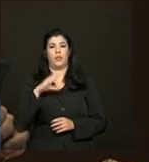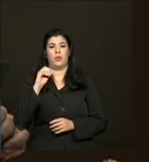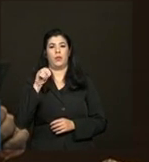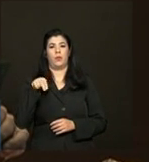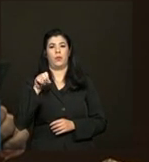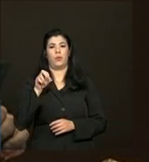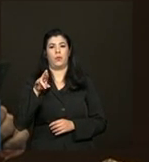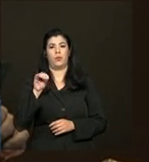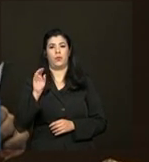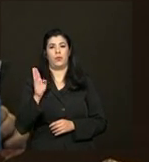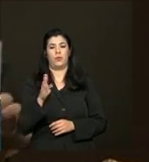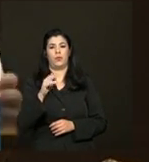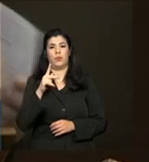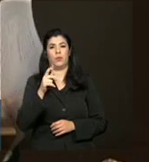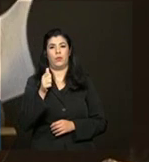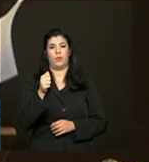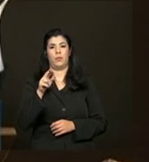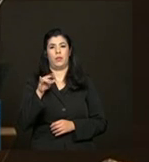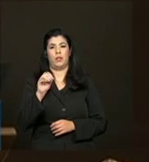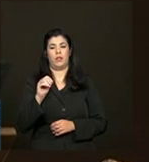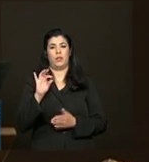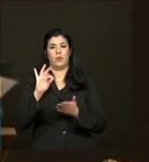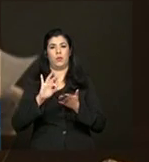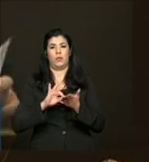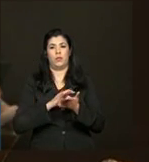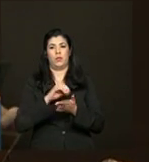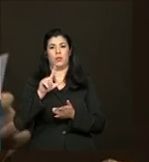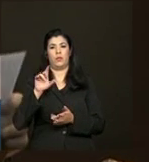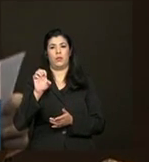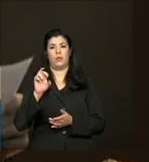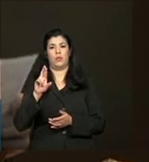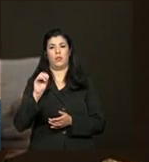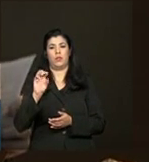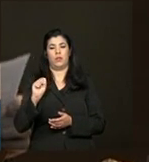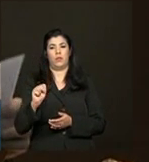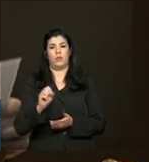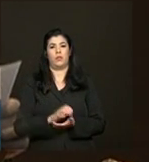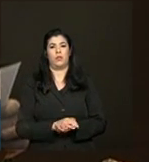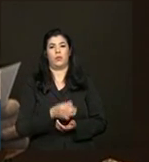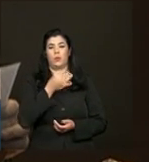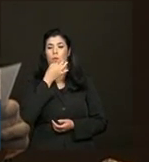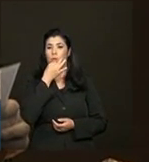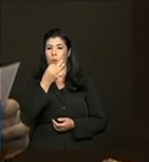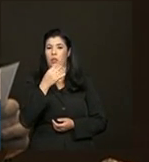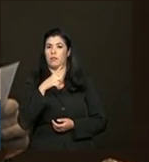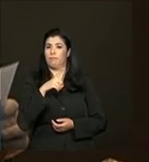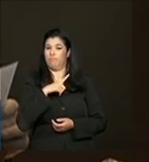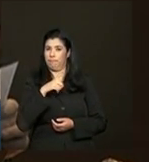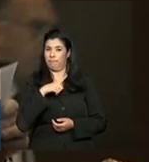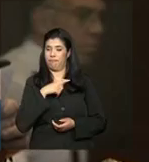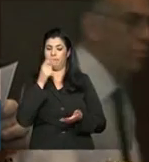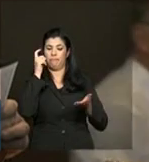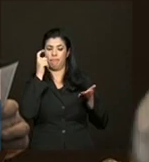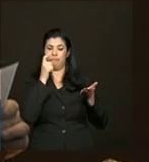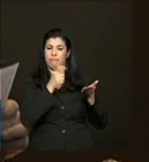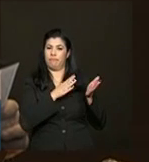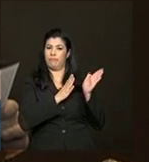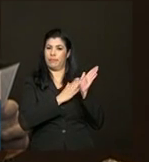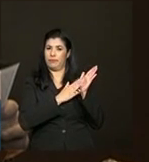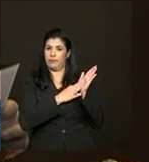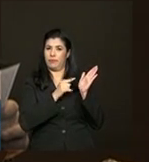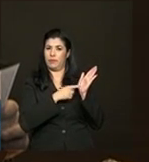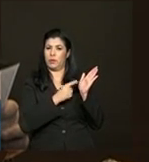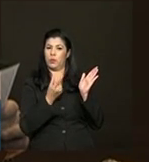Paraíso, representado pelo escritório Lerosa. Declara que possui interesse em apresentar a